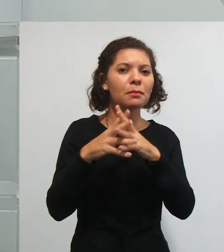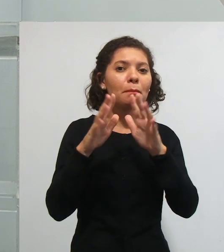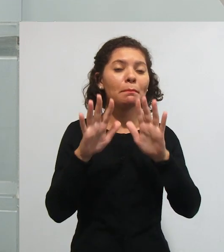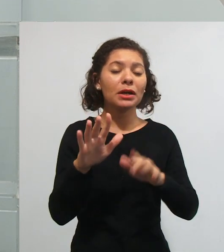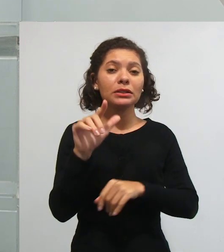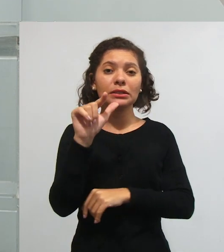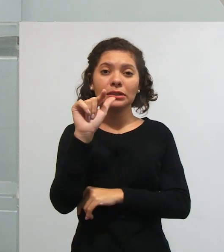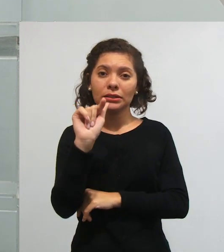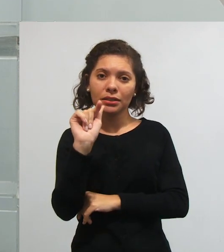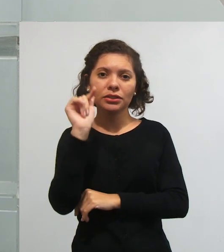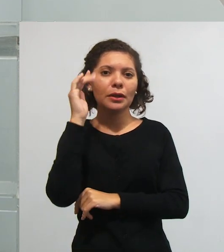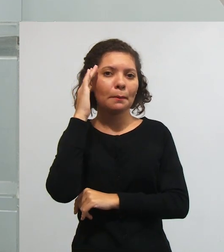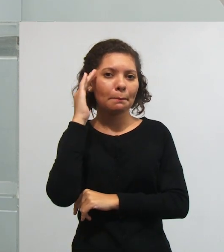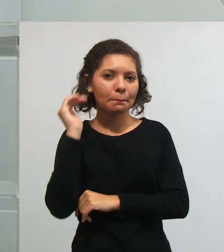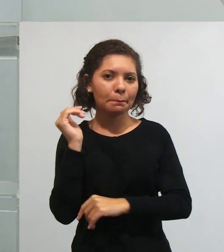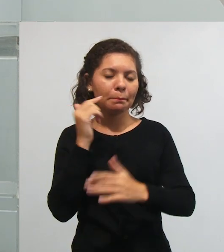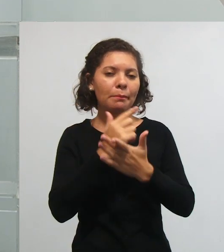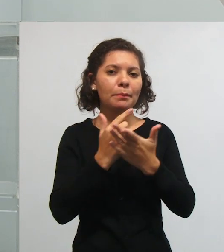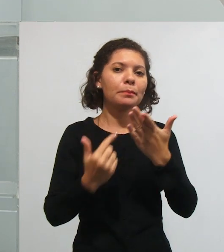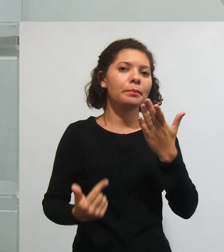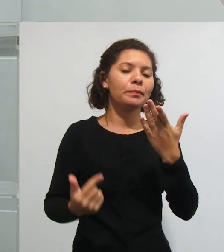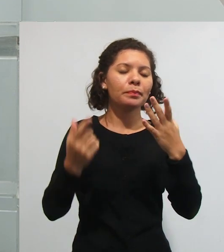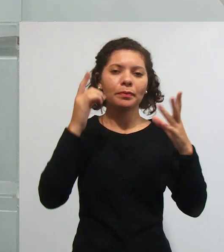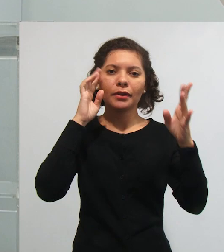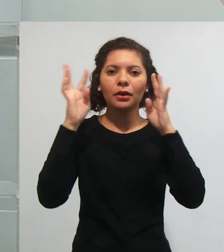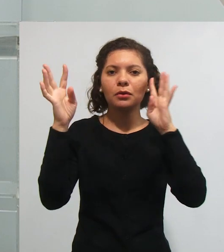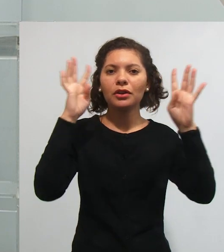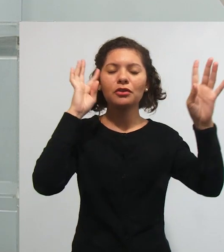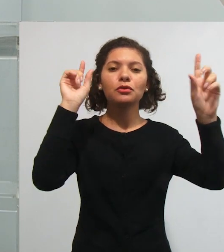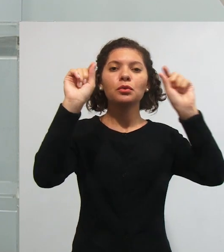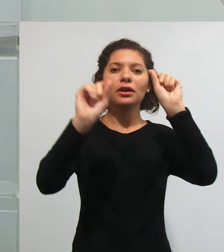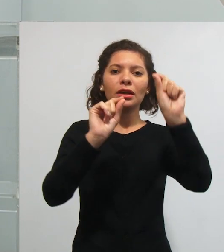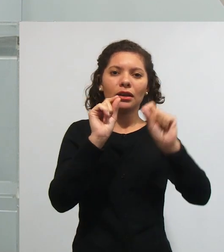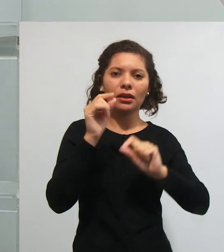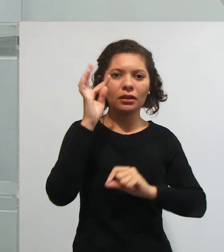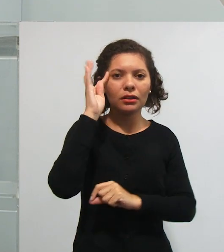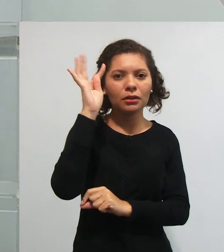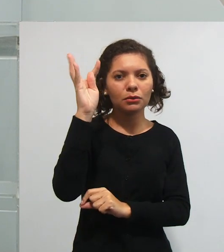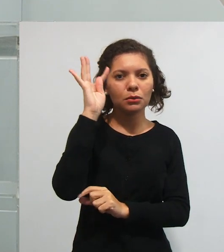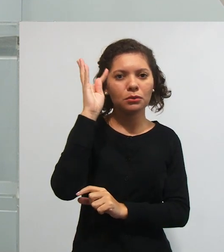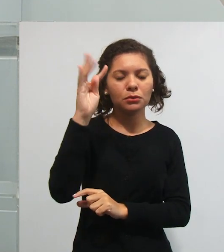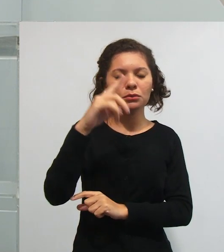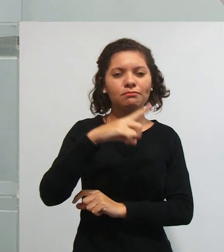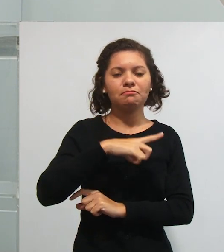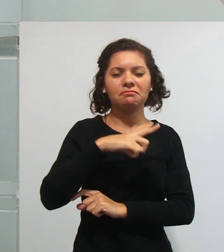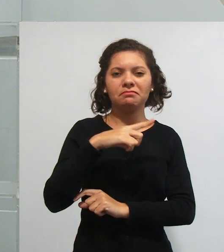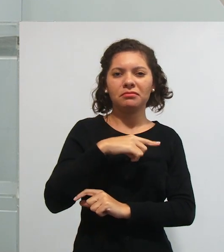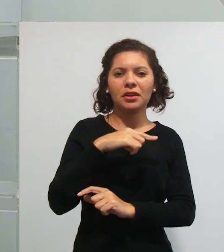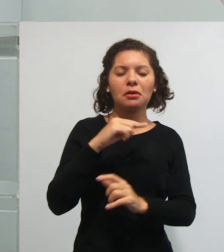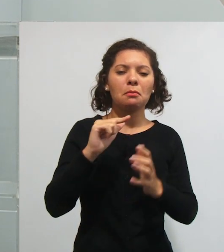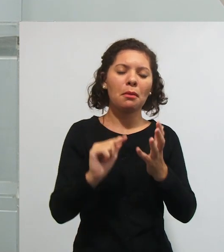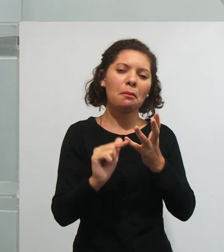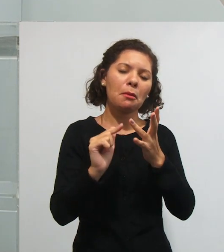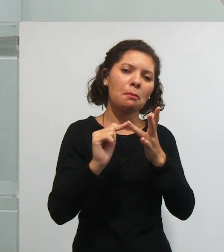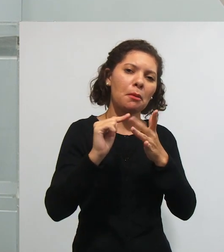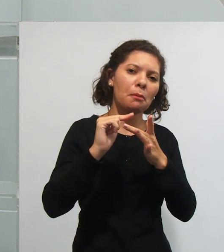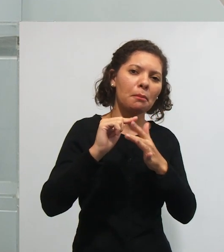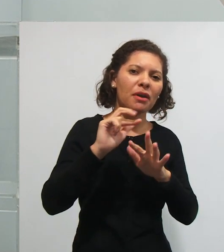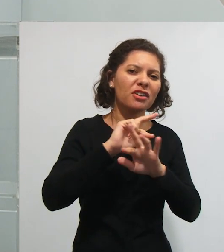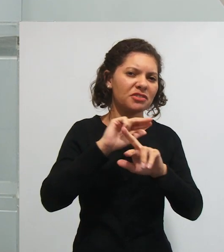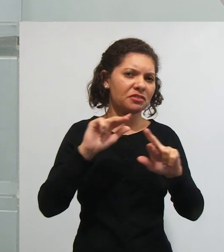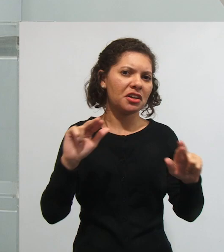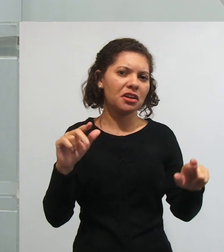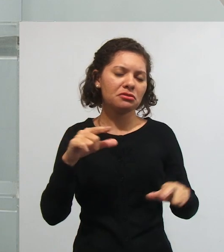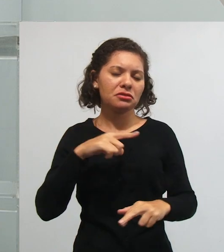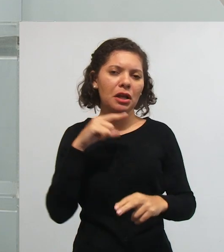é uma reflexão teórica. Uma reflexão teórica que traz novos patamares de dúvida, de questionamento,